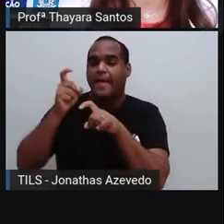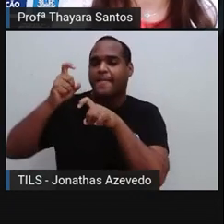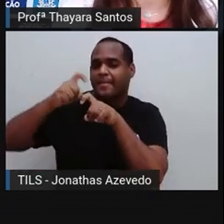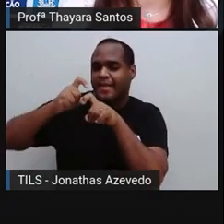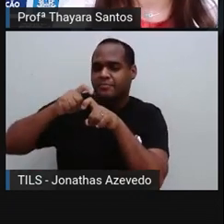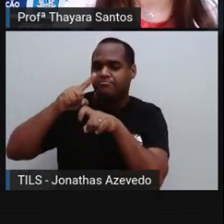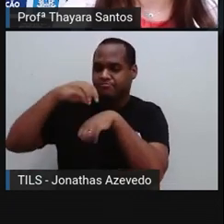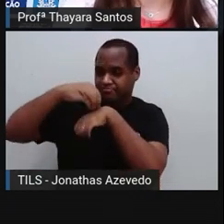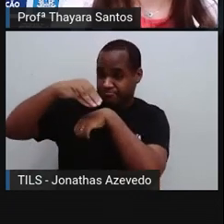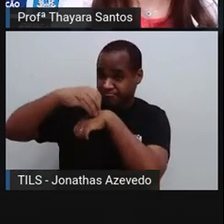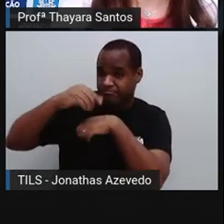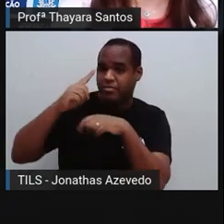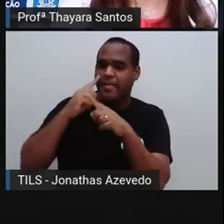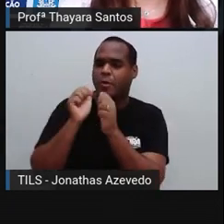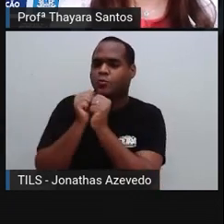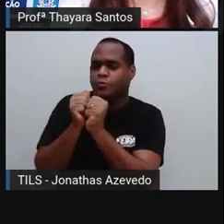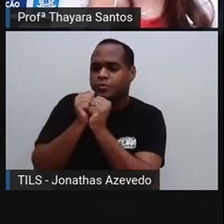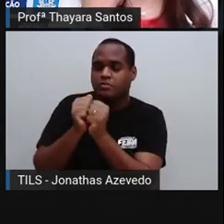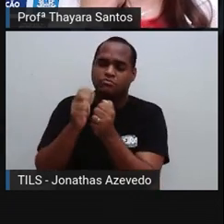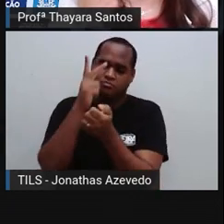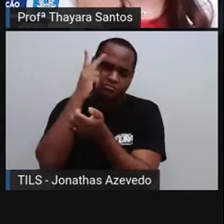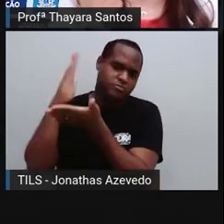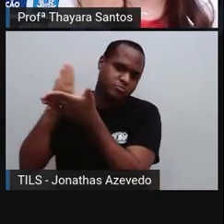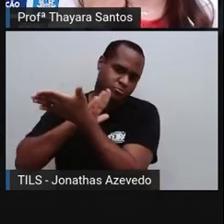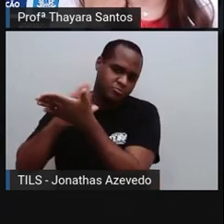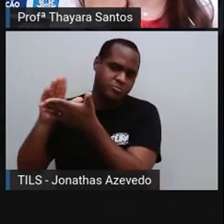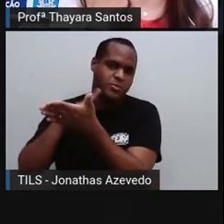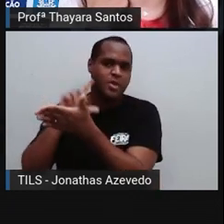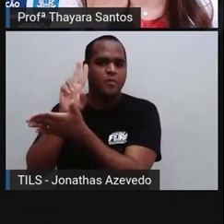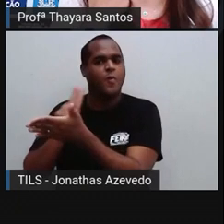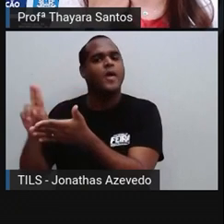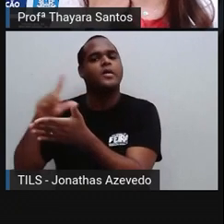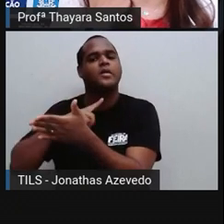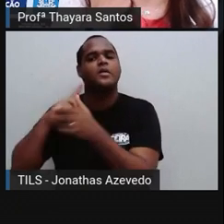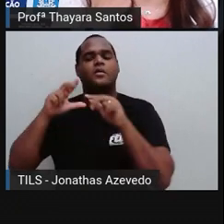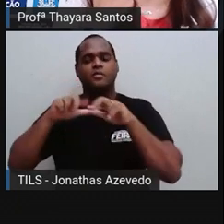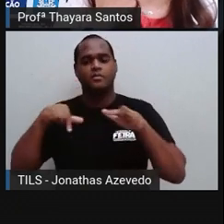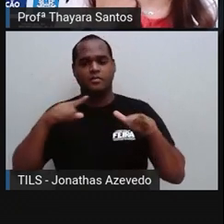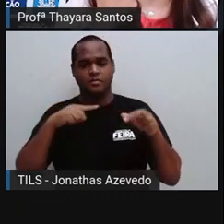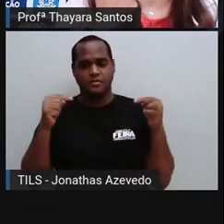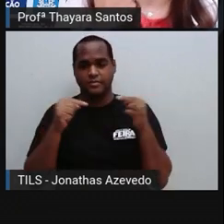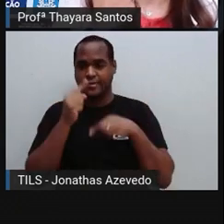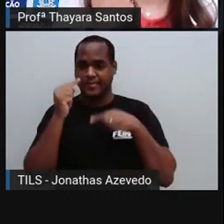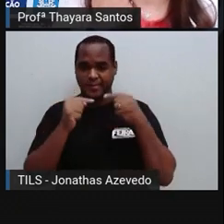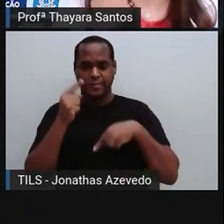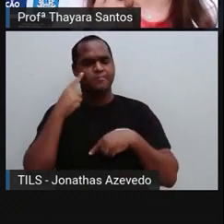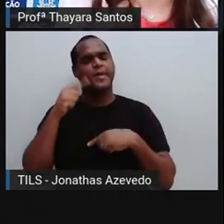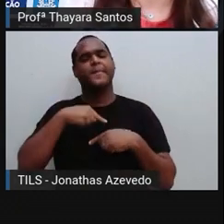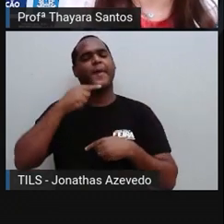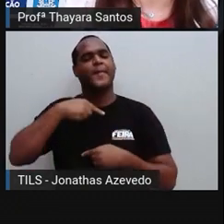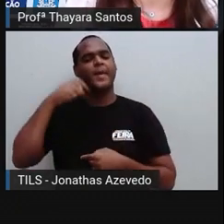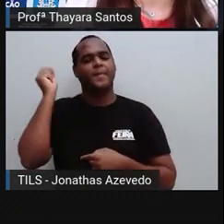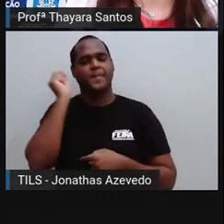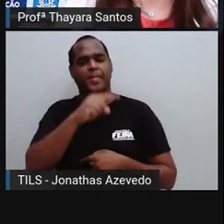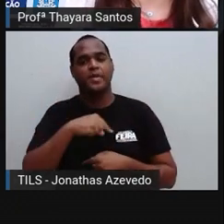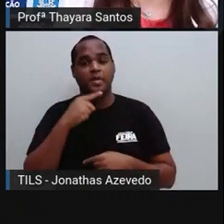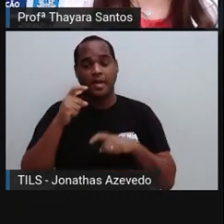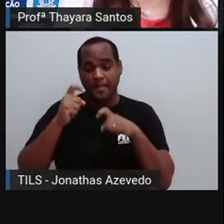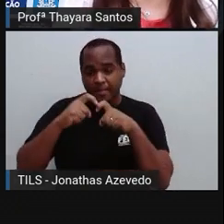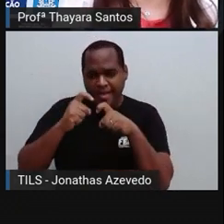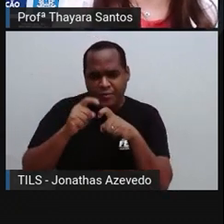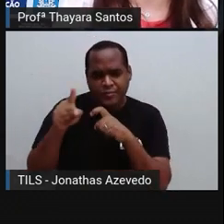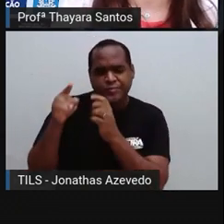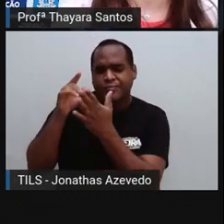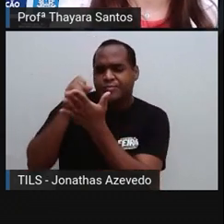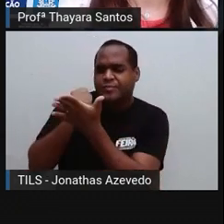e acompanhamento. Porém, muitas pessoas acabam utilizando essas substâncias de forma indevida, sem a indicação médica, em